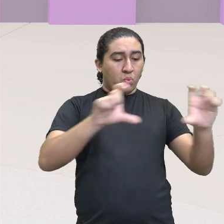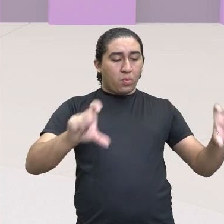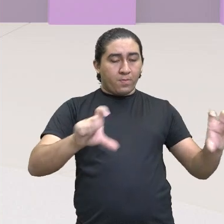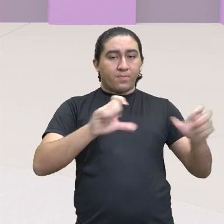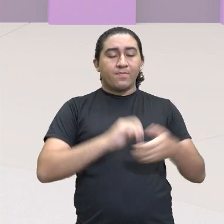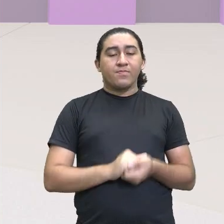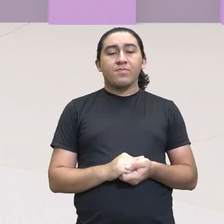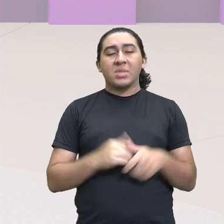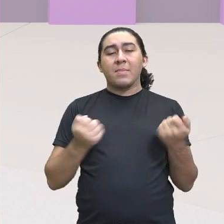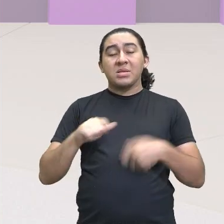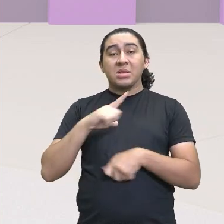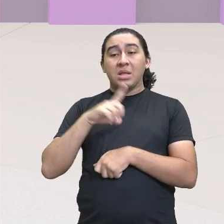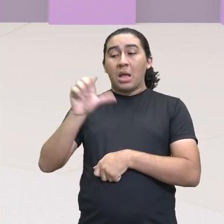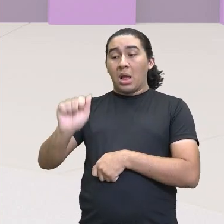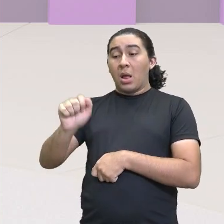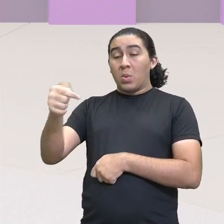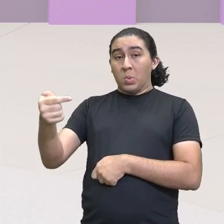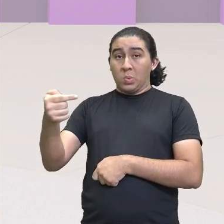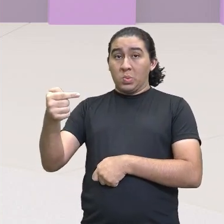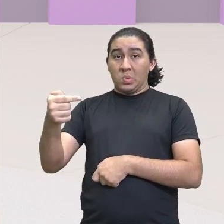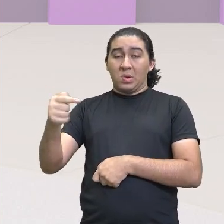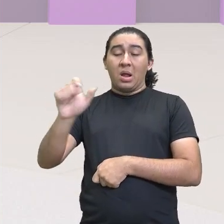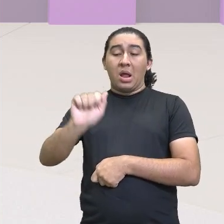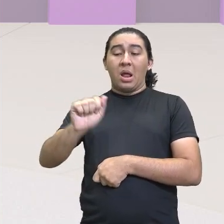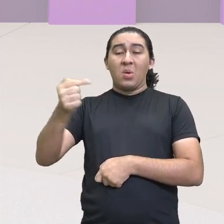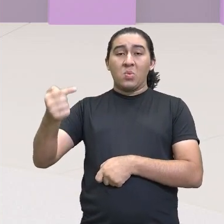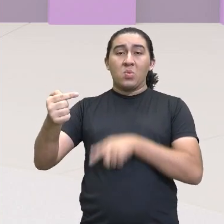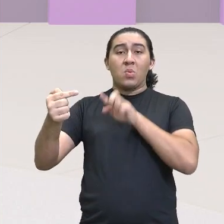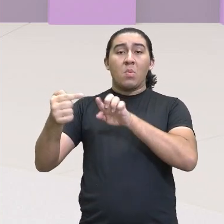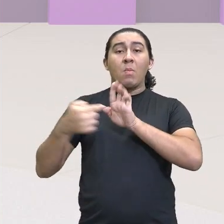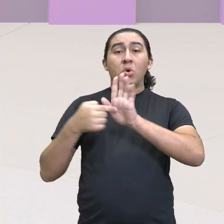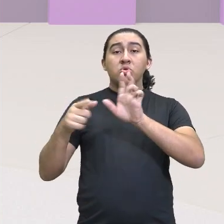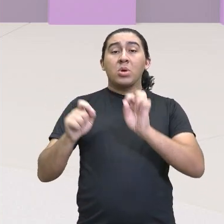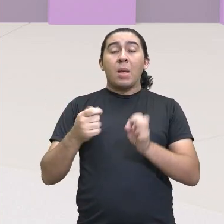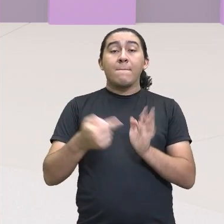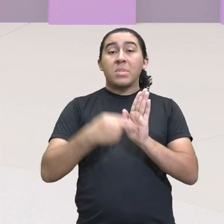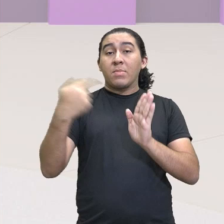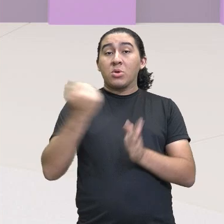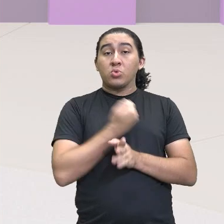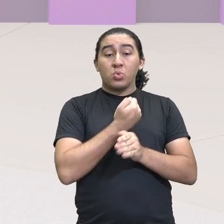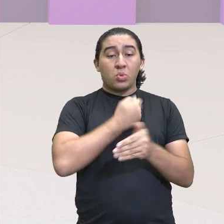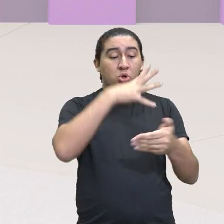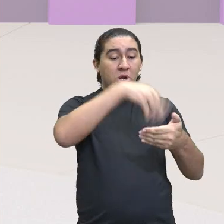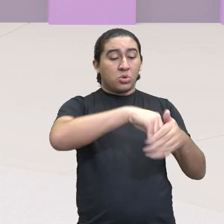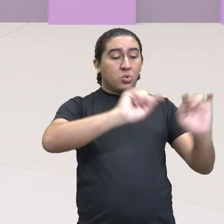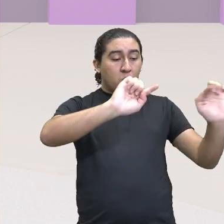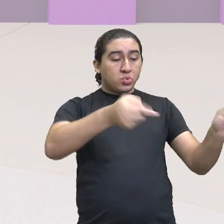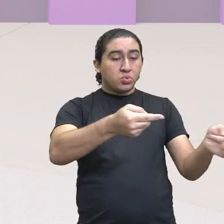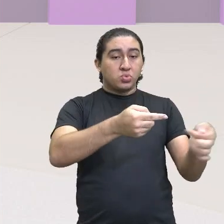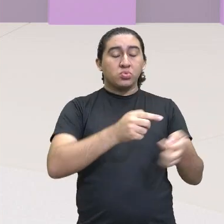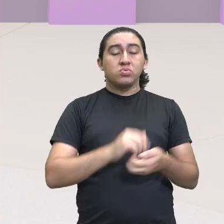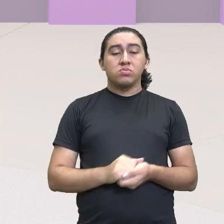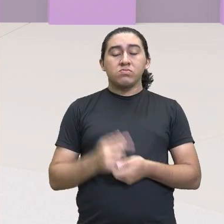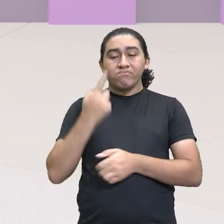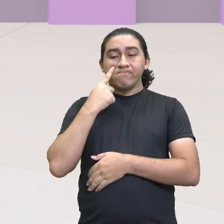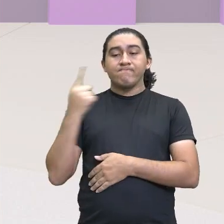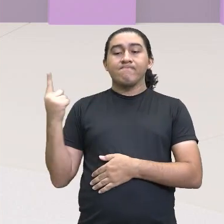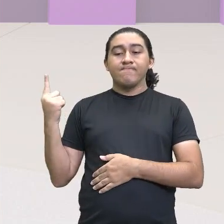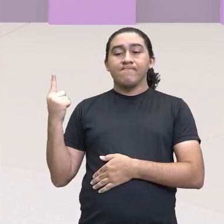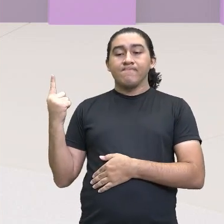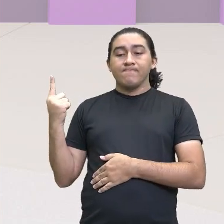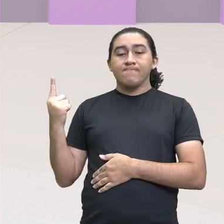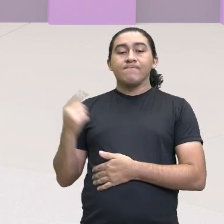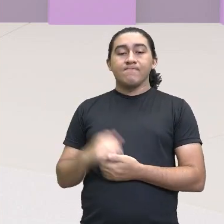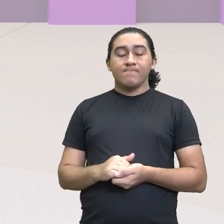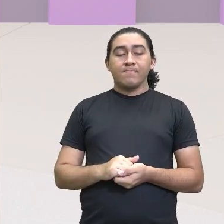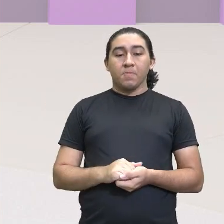que é o A1, tá? Então, esse A1 aí indica o quê? Primeiro termo. Observem ali na nossa setinha, ó. Primeiro